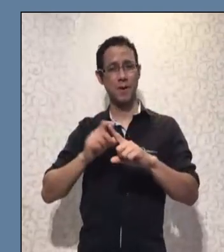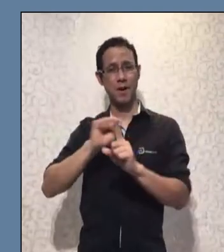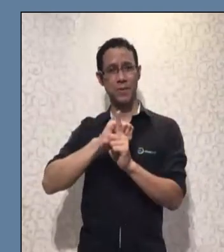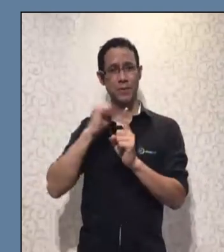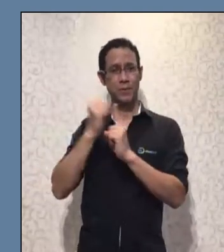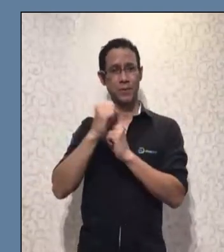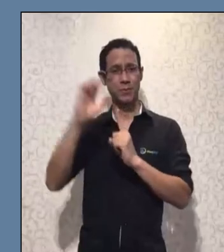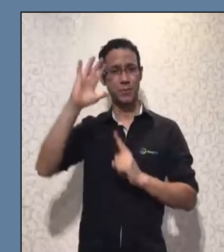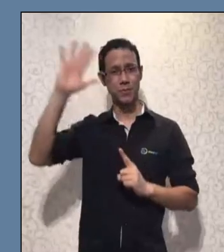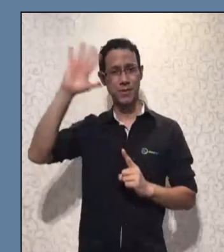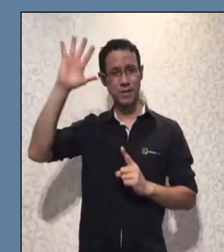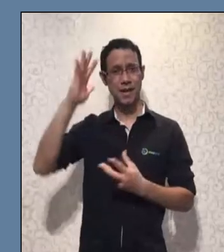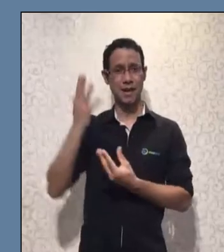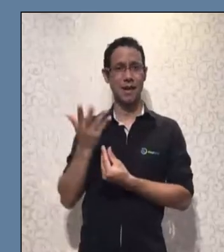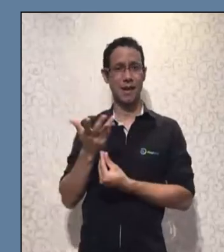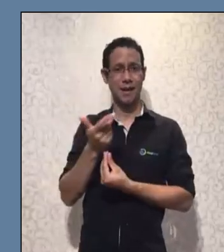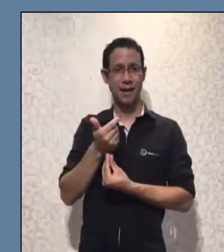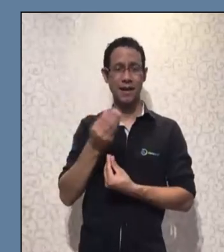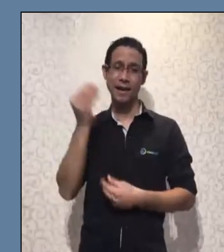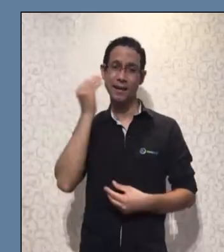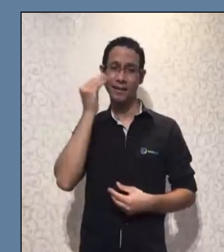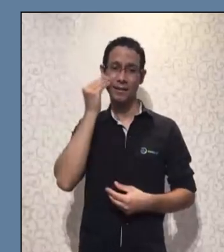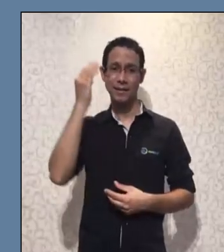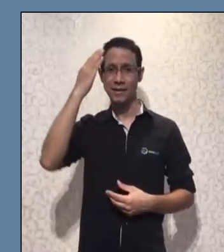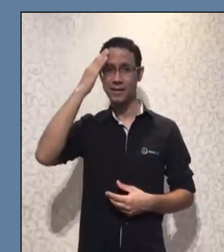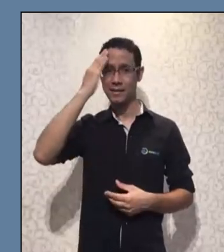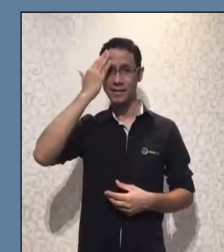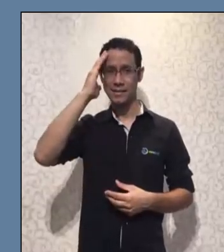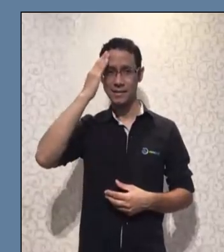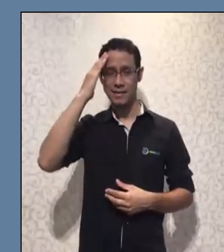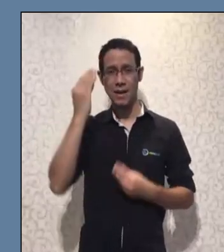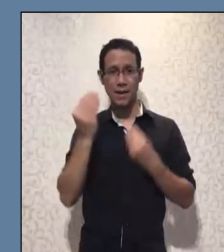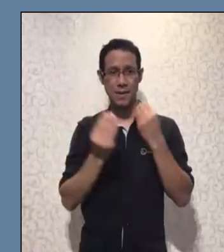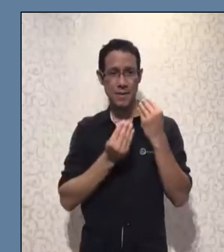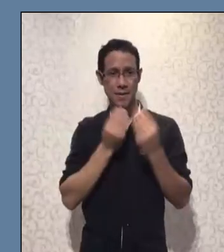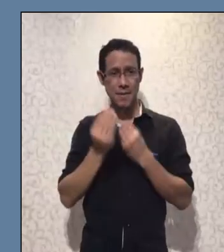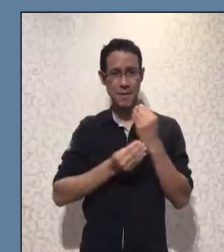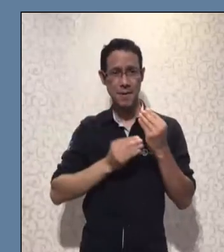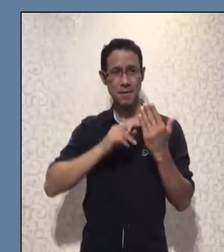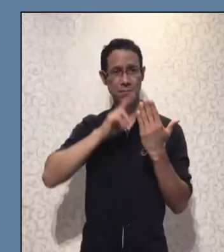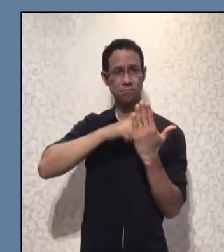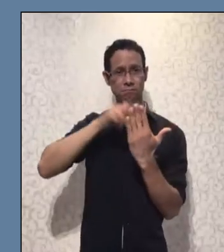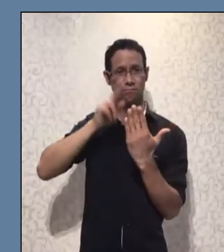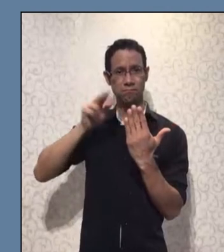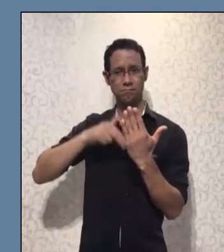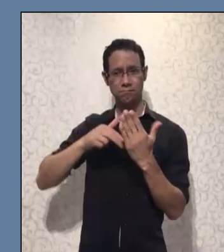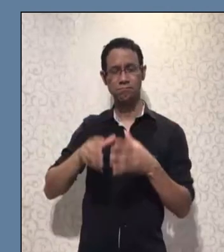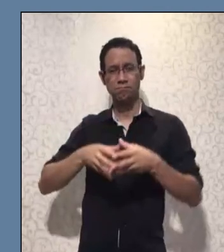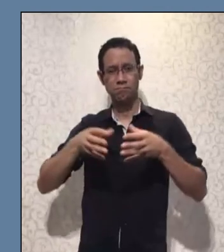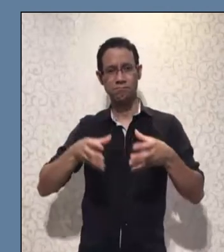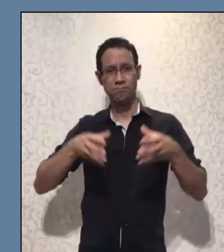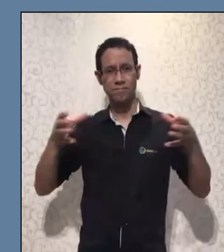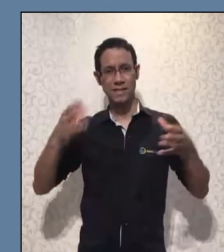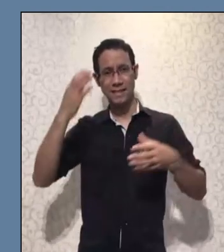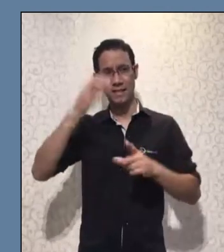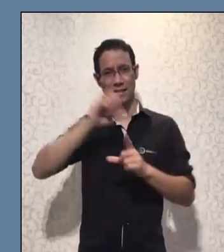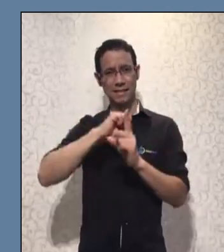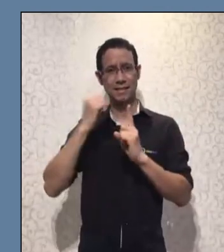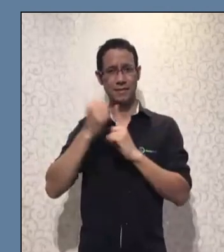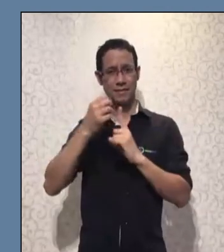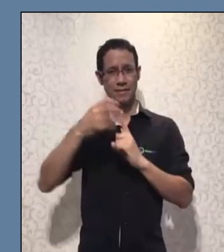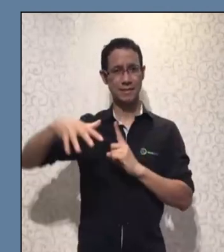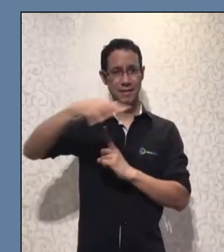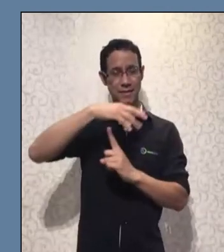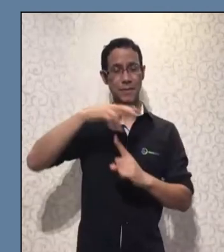que procura entender as pinturas dentro de um quadro mais amplo, né, e, portanto, entender a sociedade que faz uso delas,